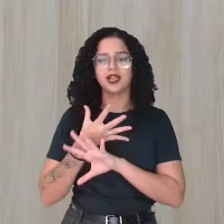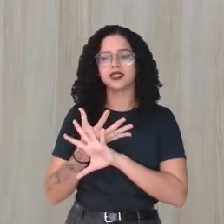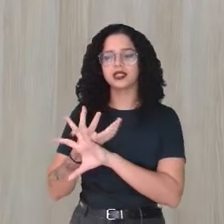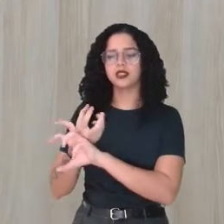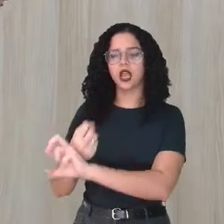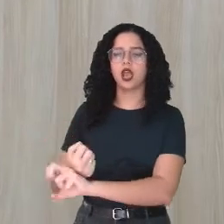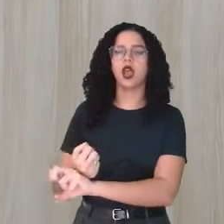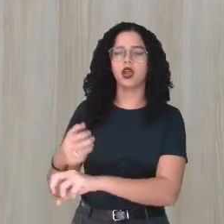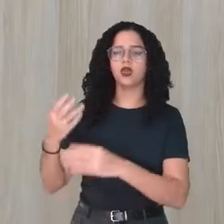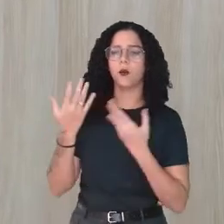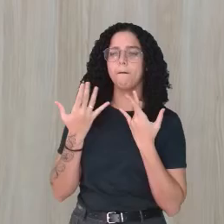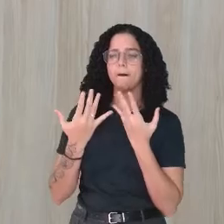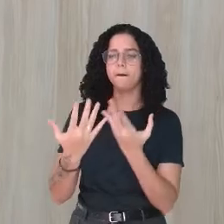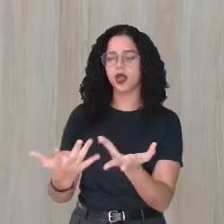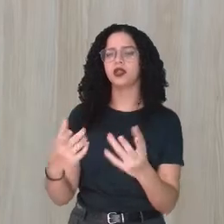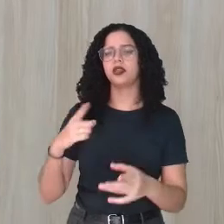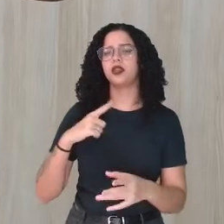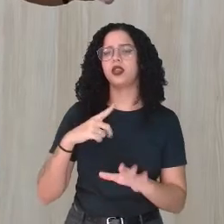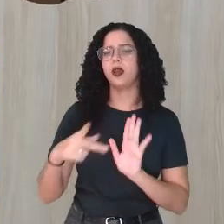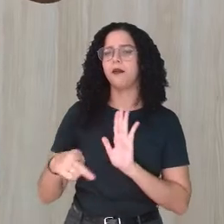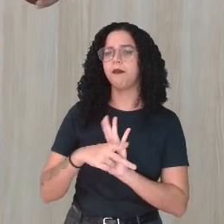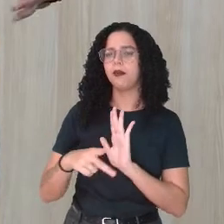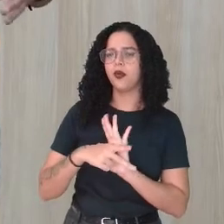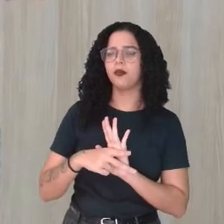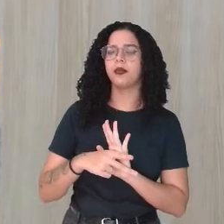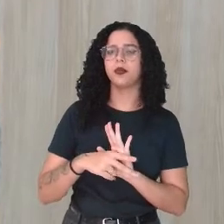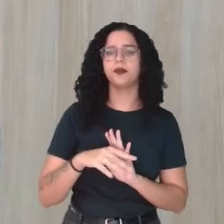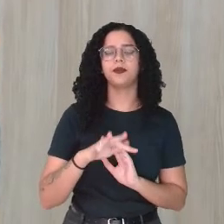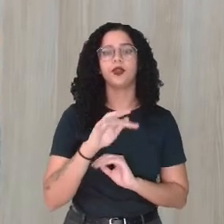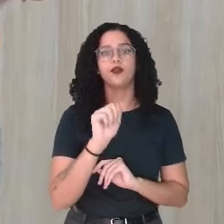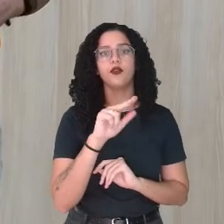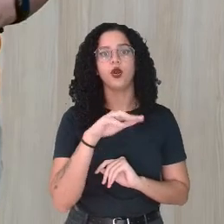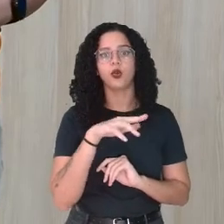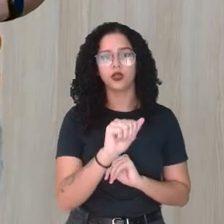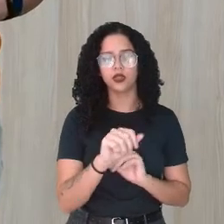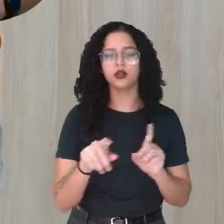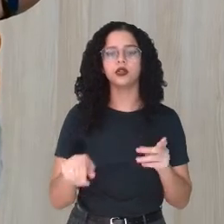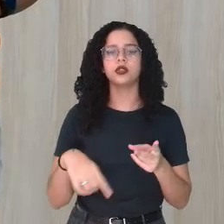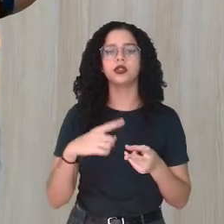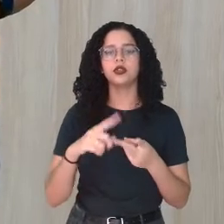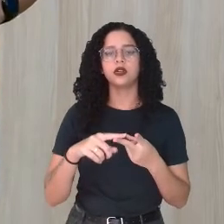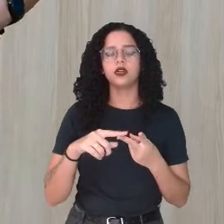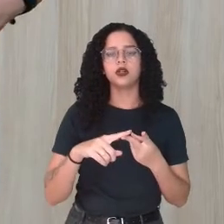né? Que tem a própria vegetação, a fauna e a flora própria,